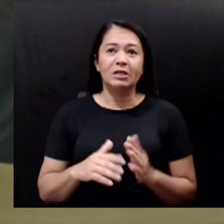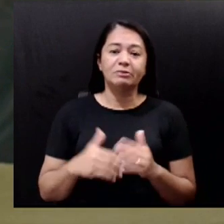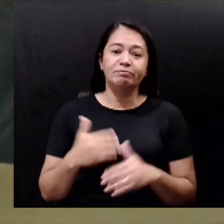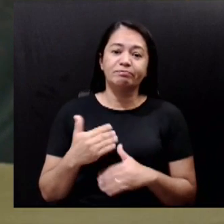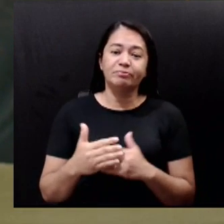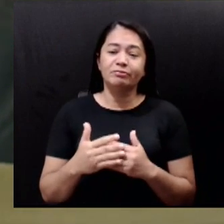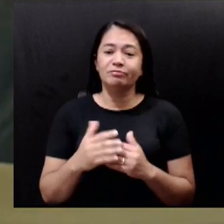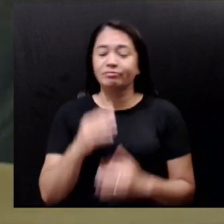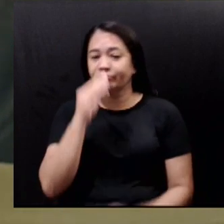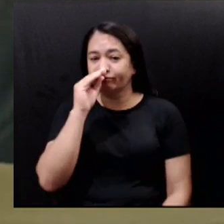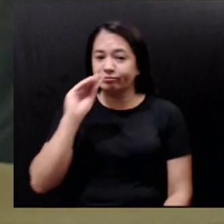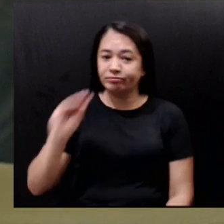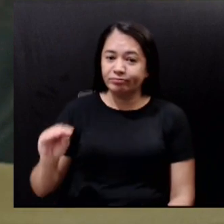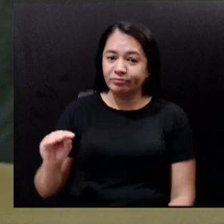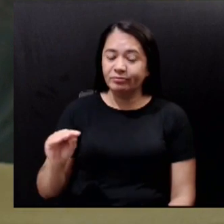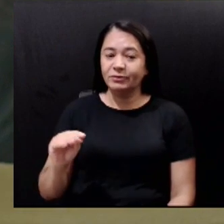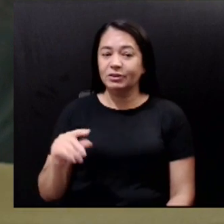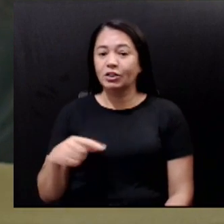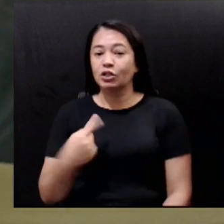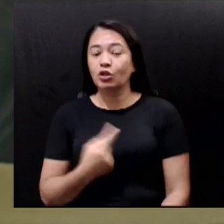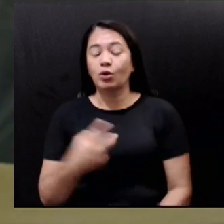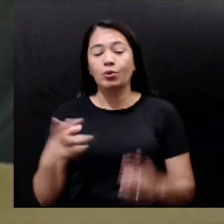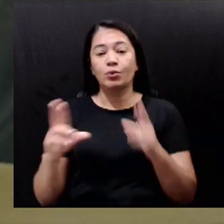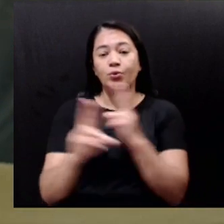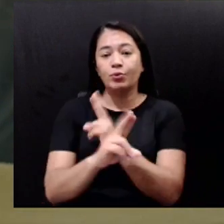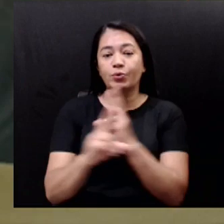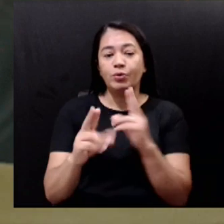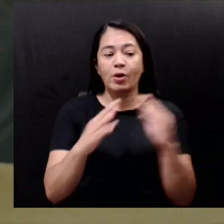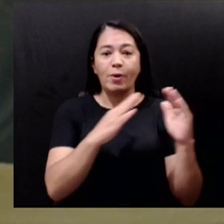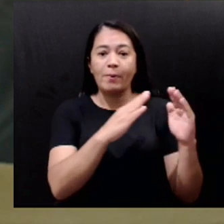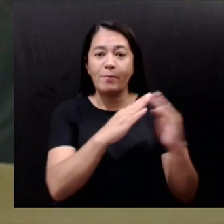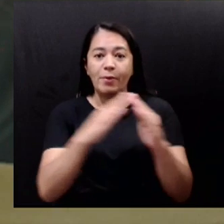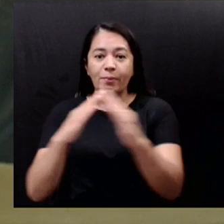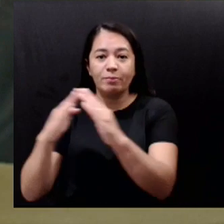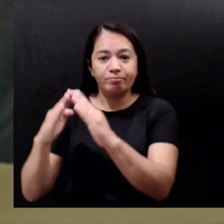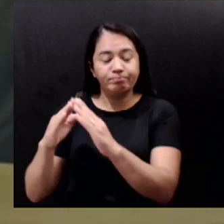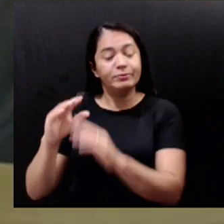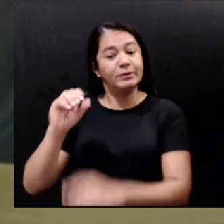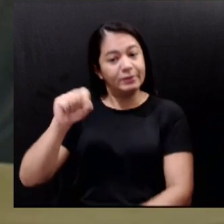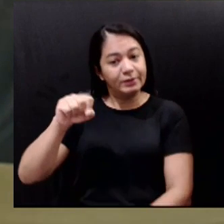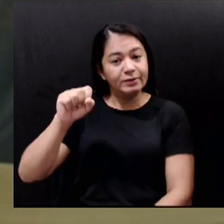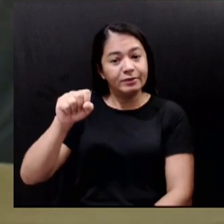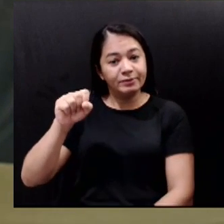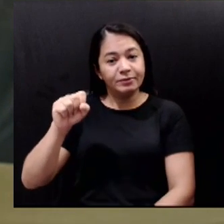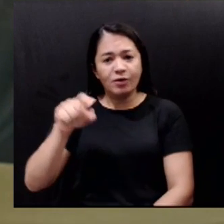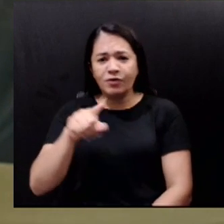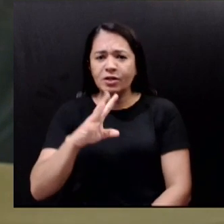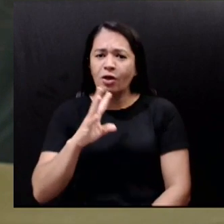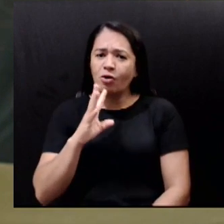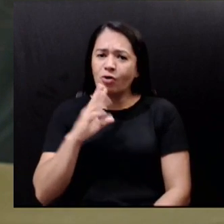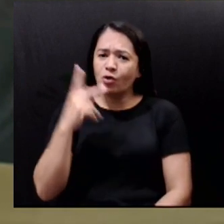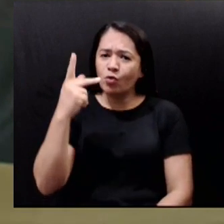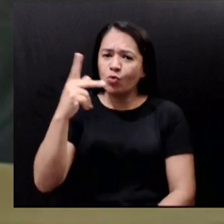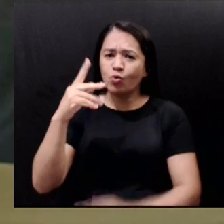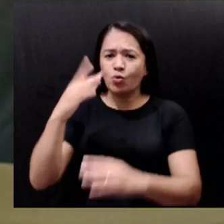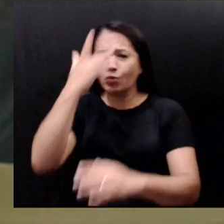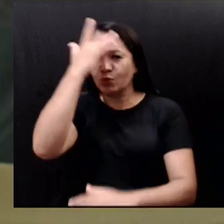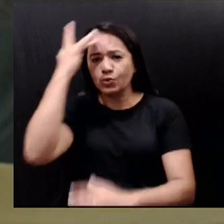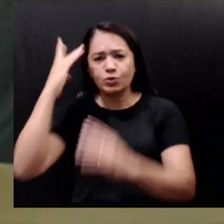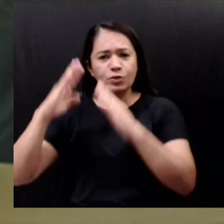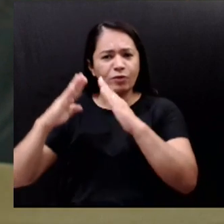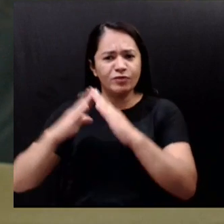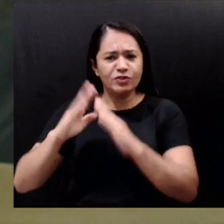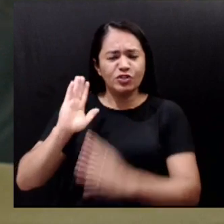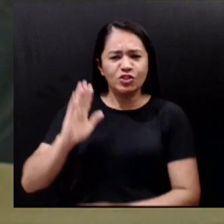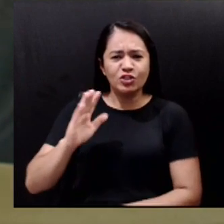lado: nossas relações de vizinhança. Isso mesmo, você conhece seu vizinho? Já pediu uma xícara de